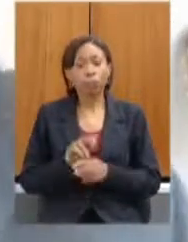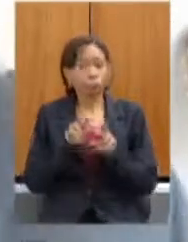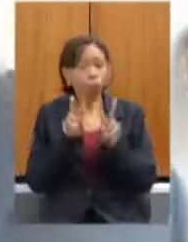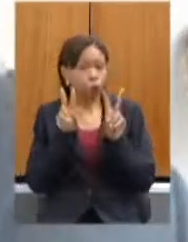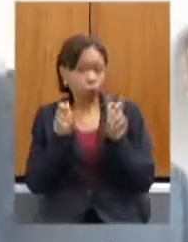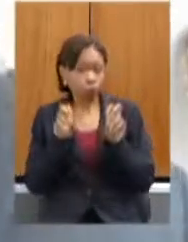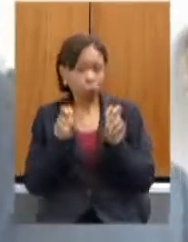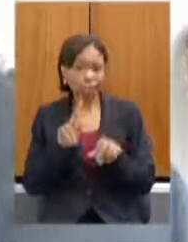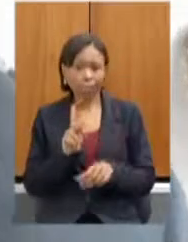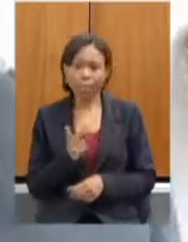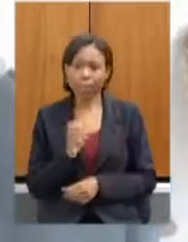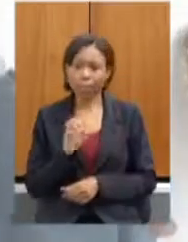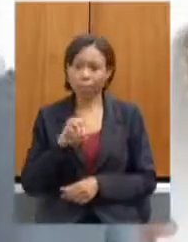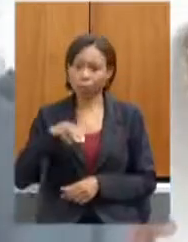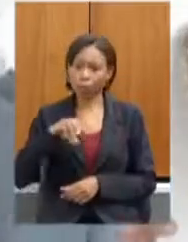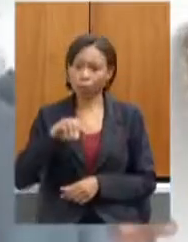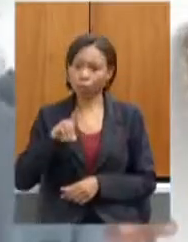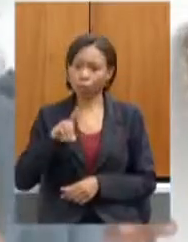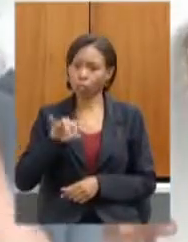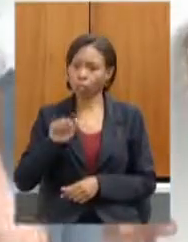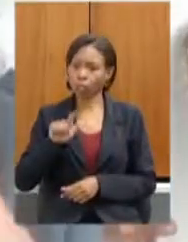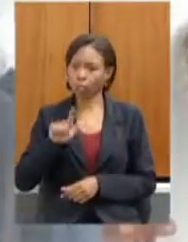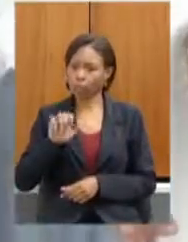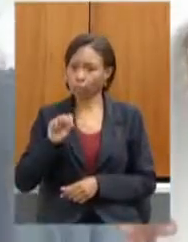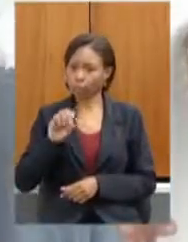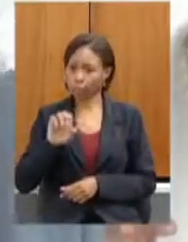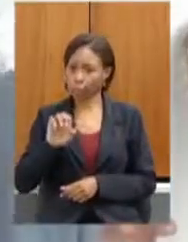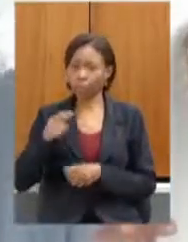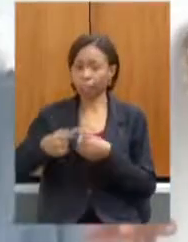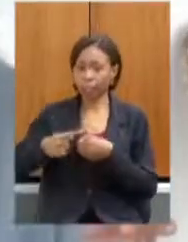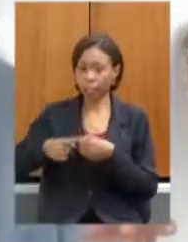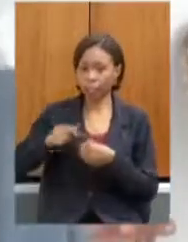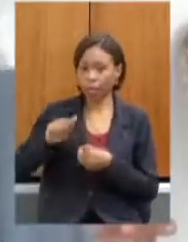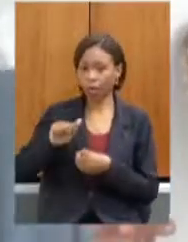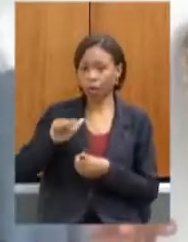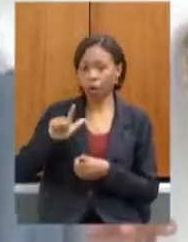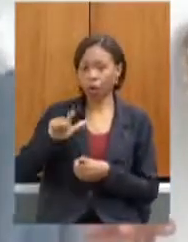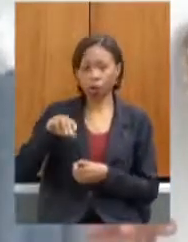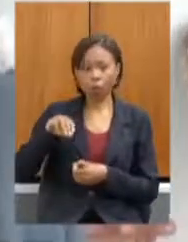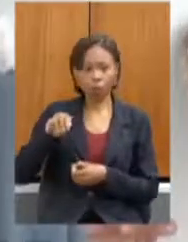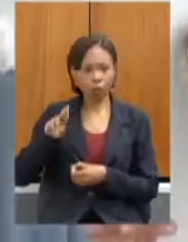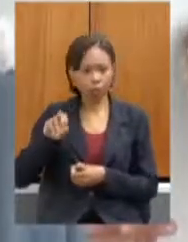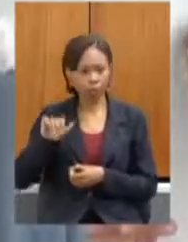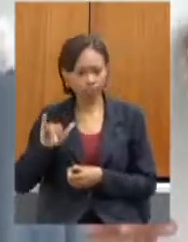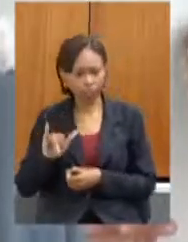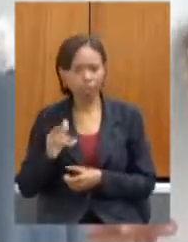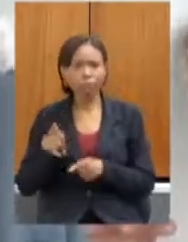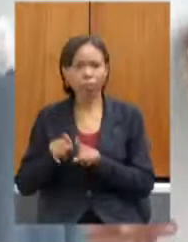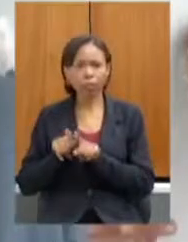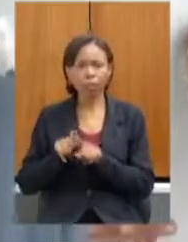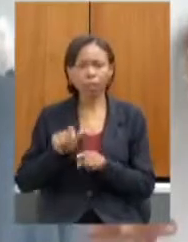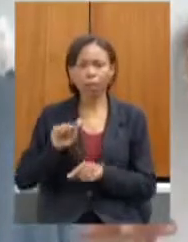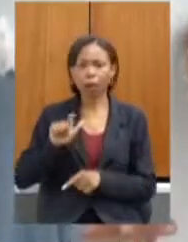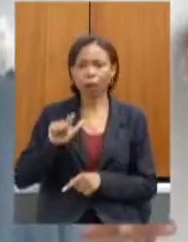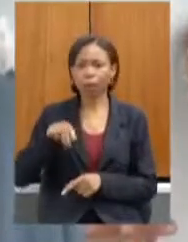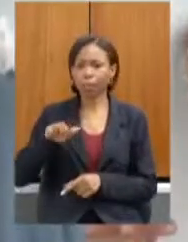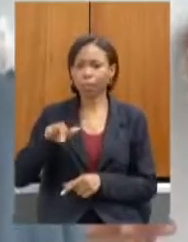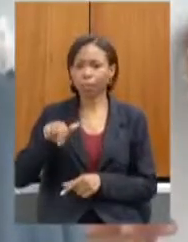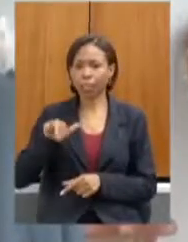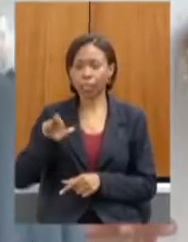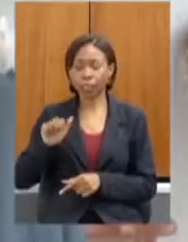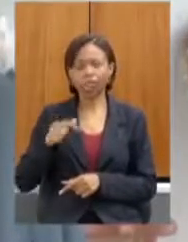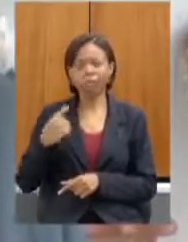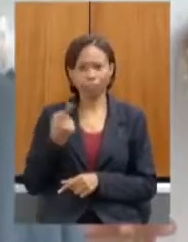relação da hemodiálise de Almenara e Aimoré e pede aí um esforço da secretaria nós vivemos aqui